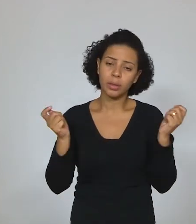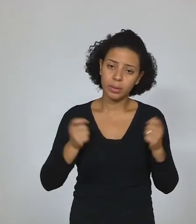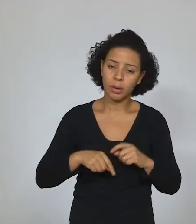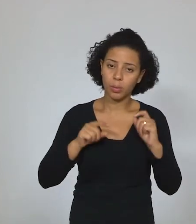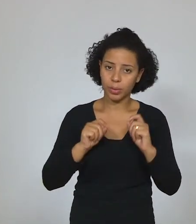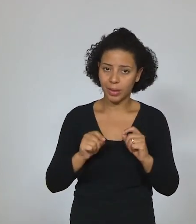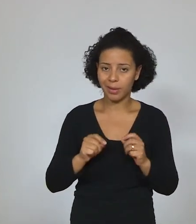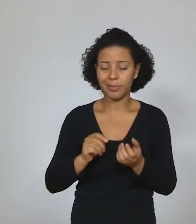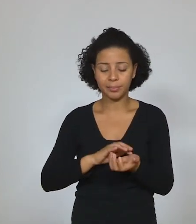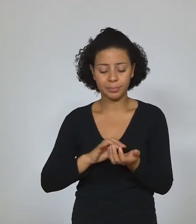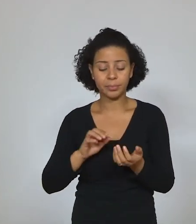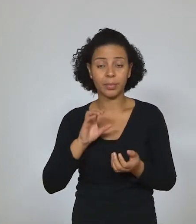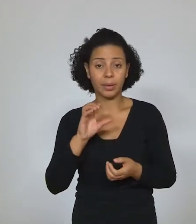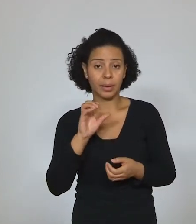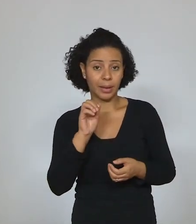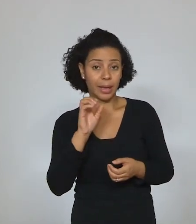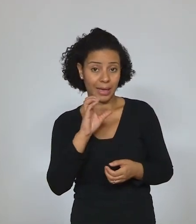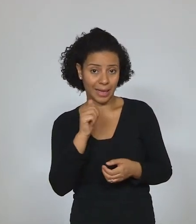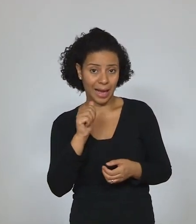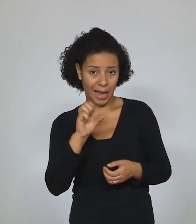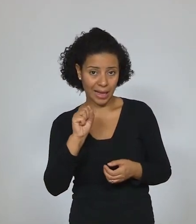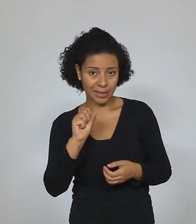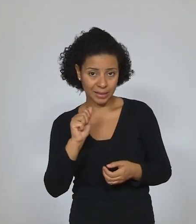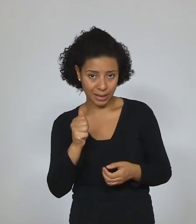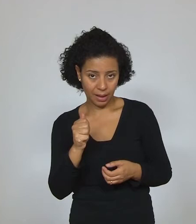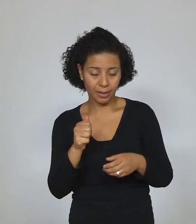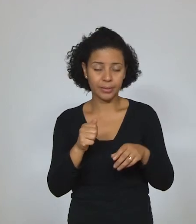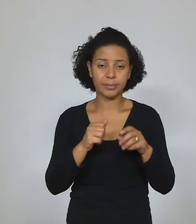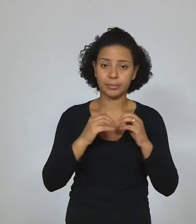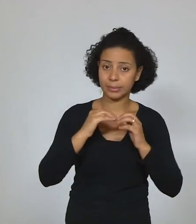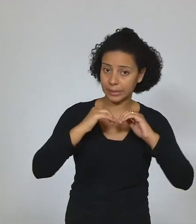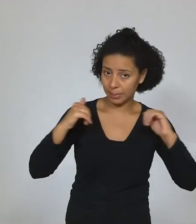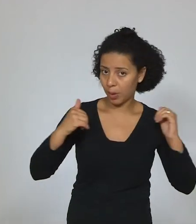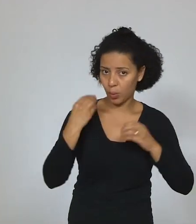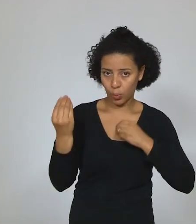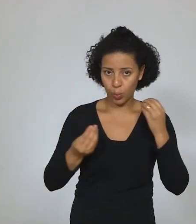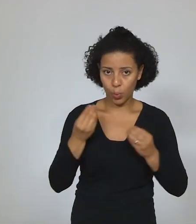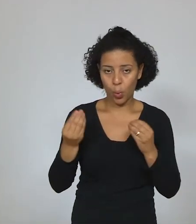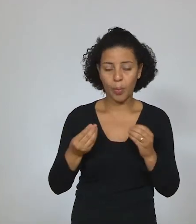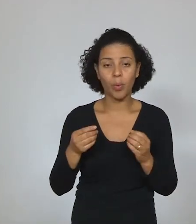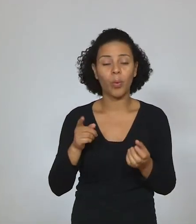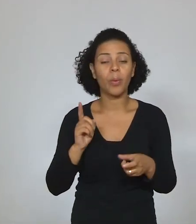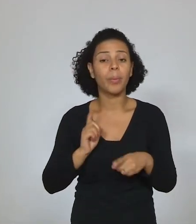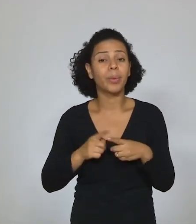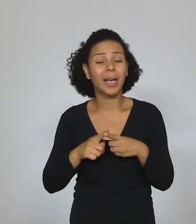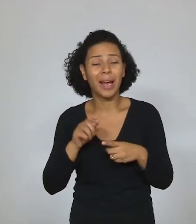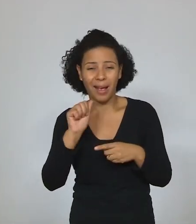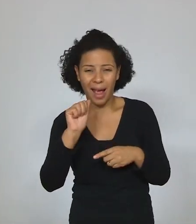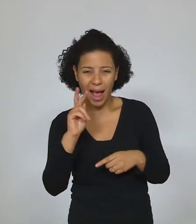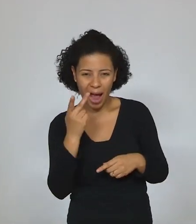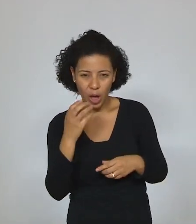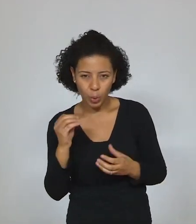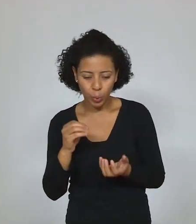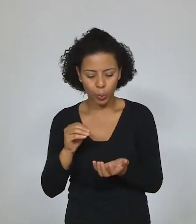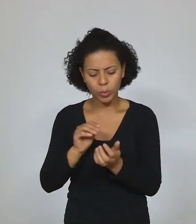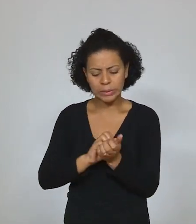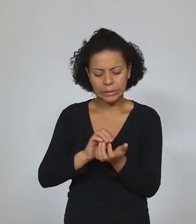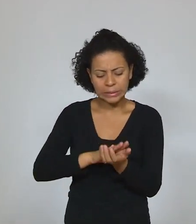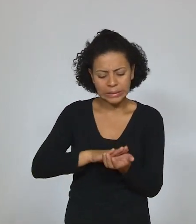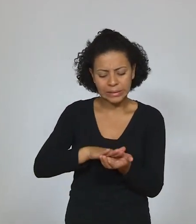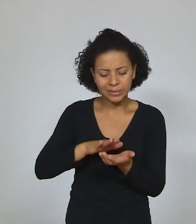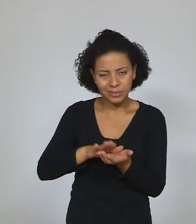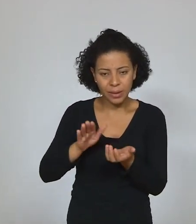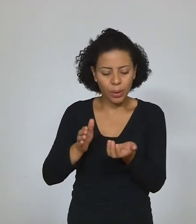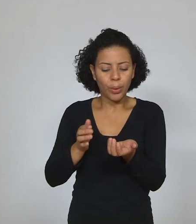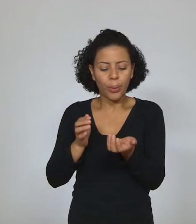Percebe que a casca do alho e o dente, eles têm diferenças de densidade? Então, se você colocar o dente com as cascas